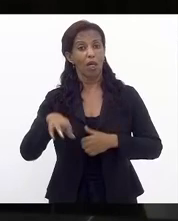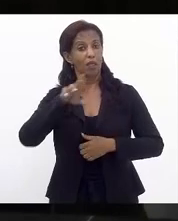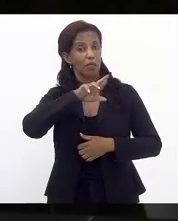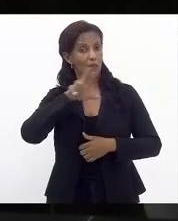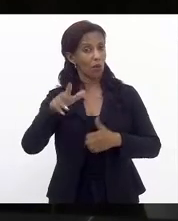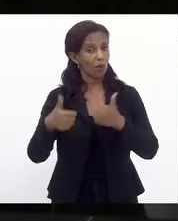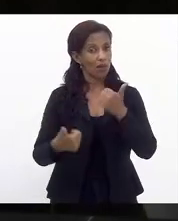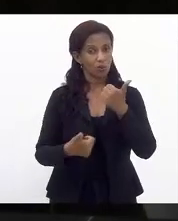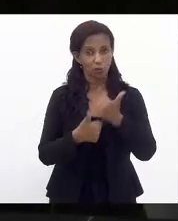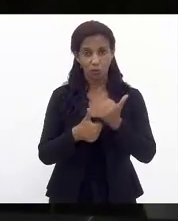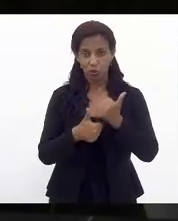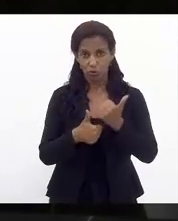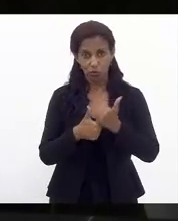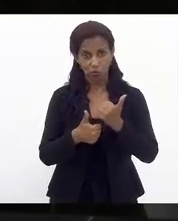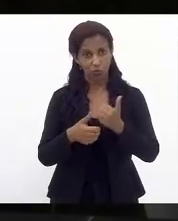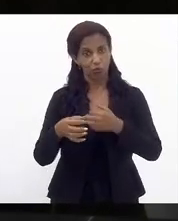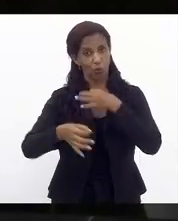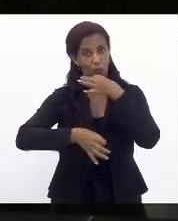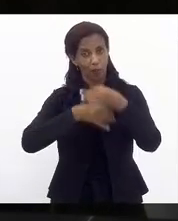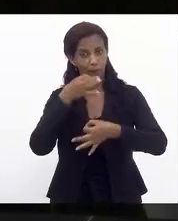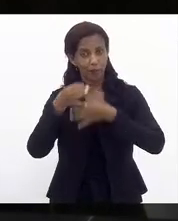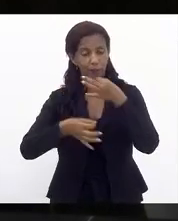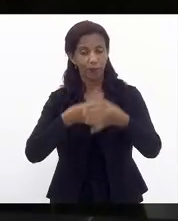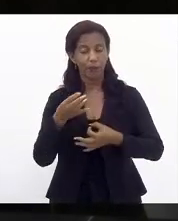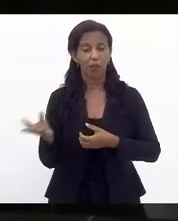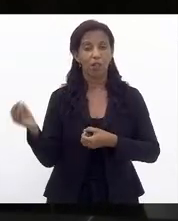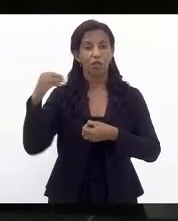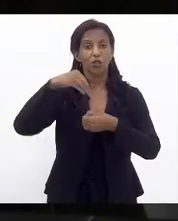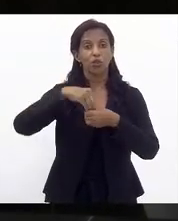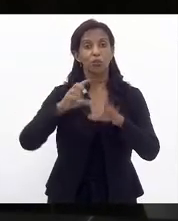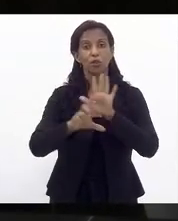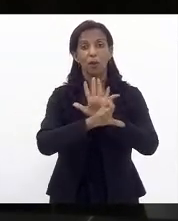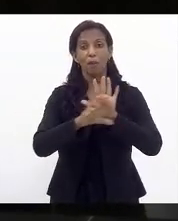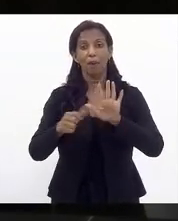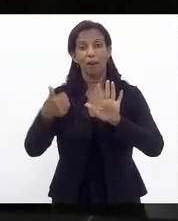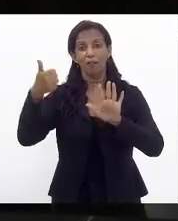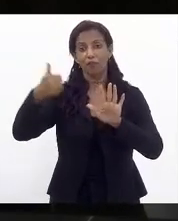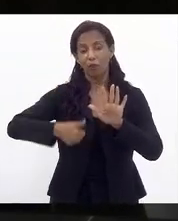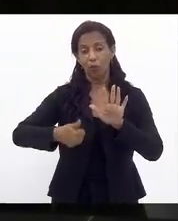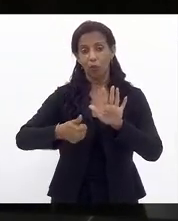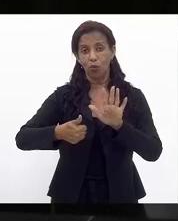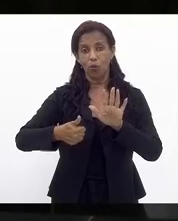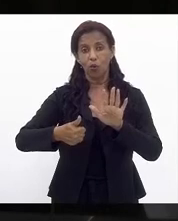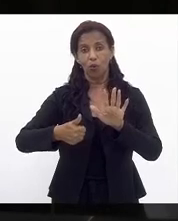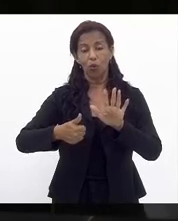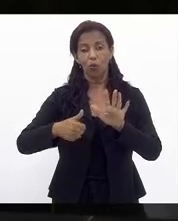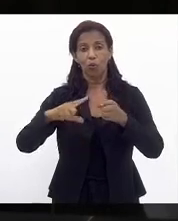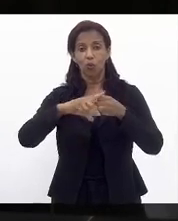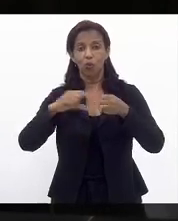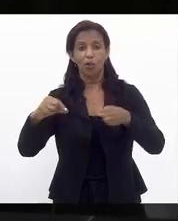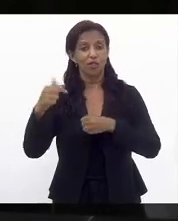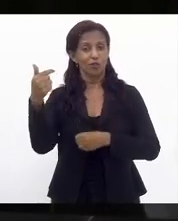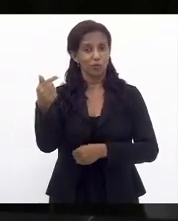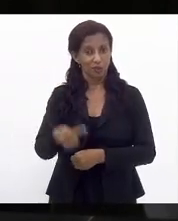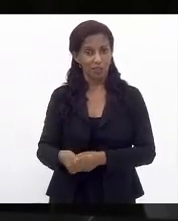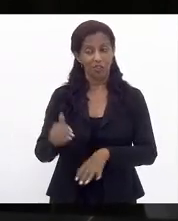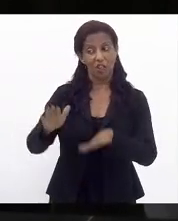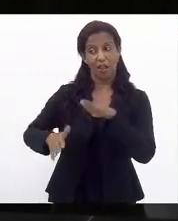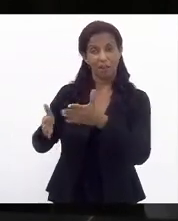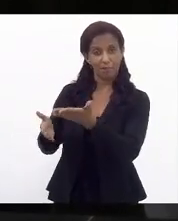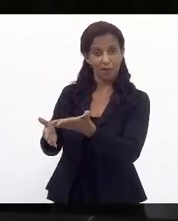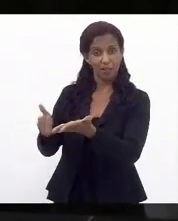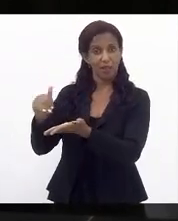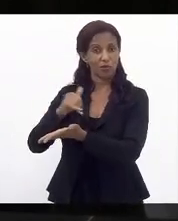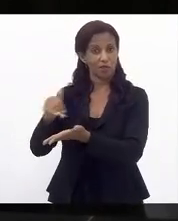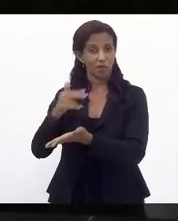subjetivo é a sugestão do substantivo de colocar um parágrafo único no artigo 7º pensado secretário dizer que